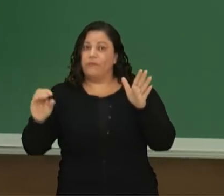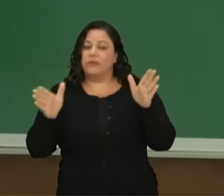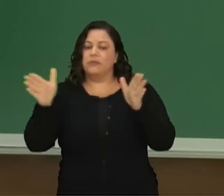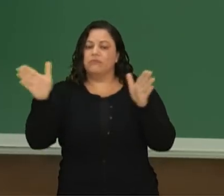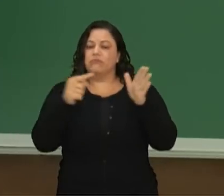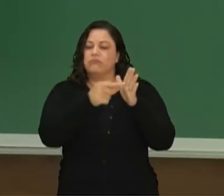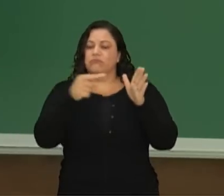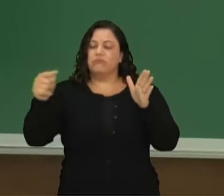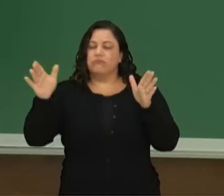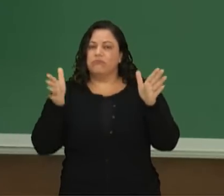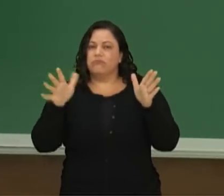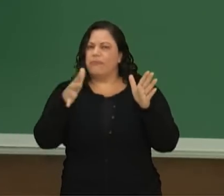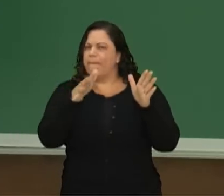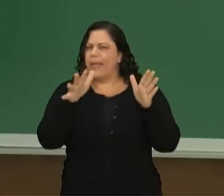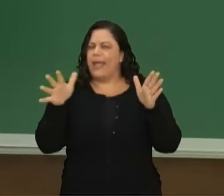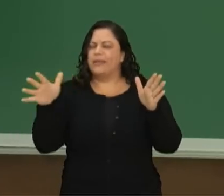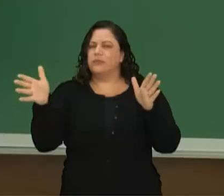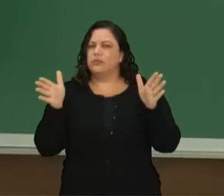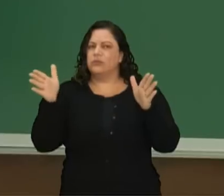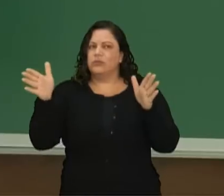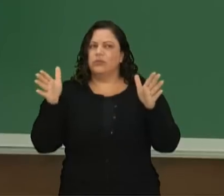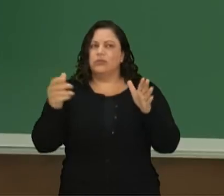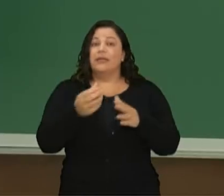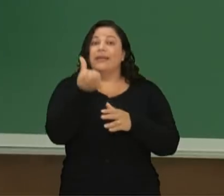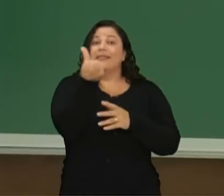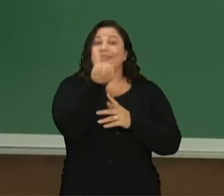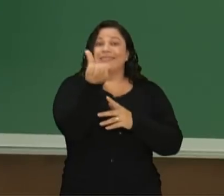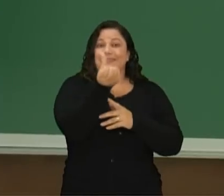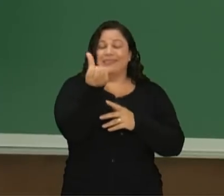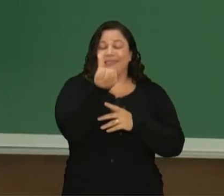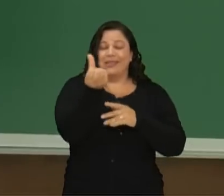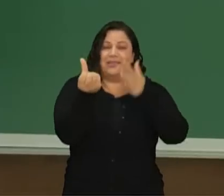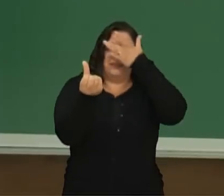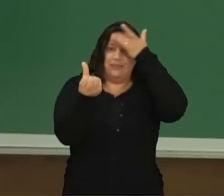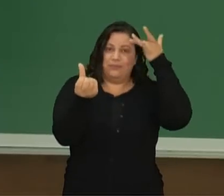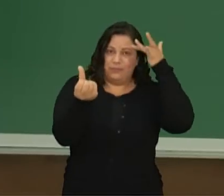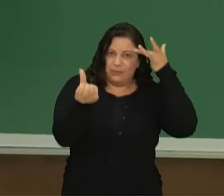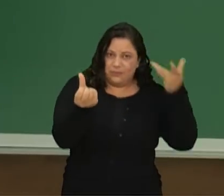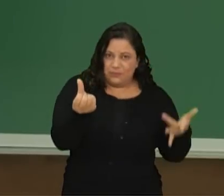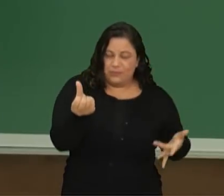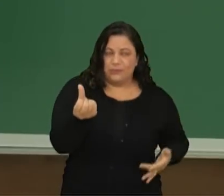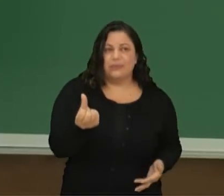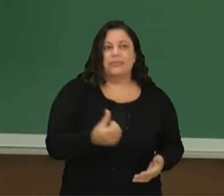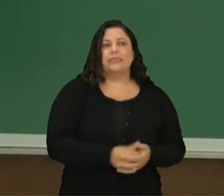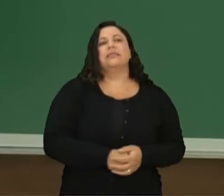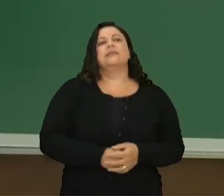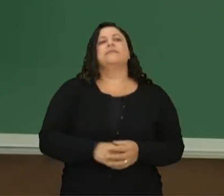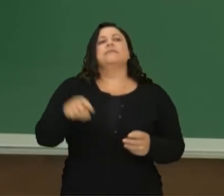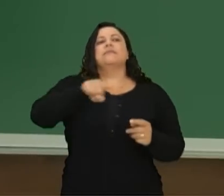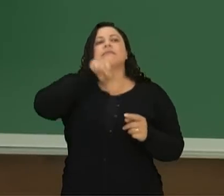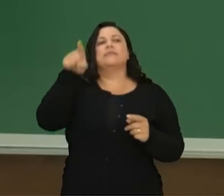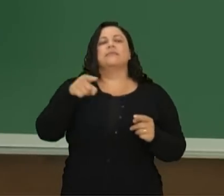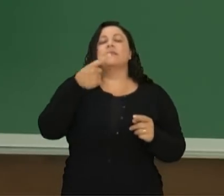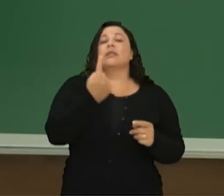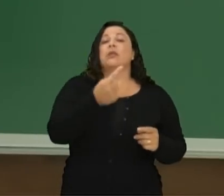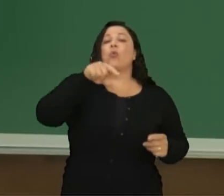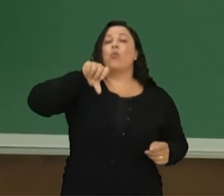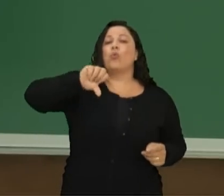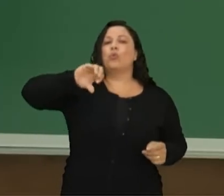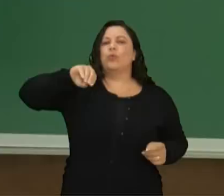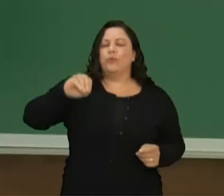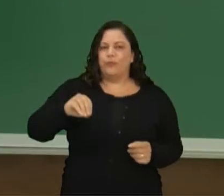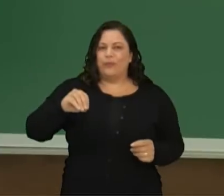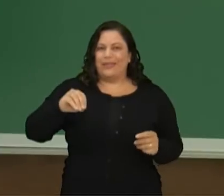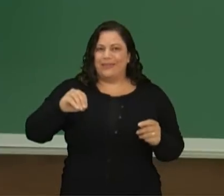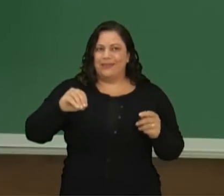nossa média. E nós temos que 6 atletas têm essa altura. Outro aqui, entre 1,90 e 2,